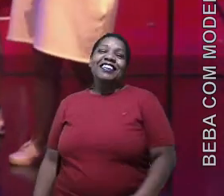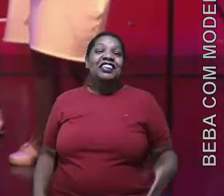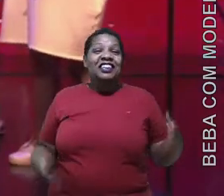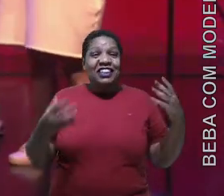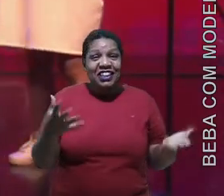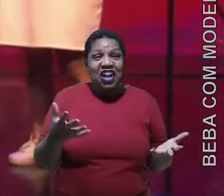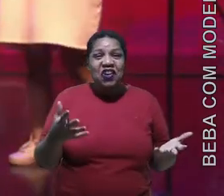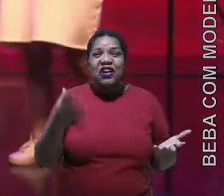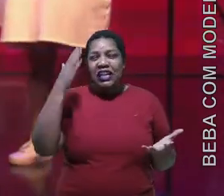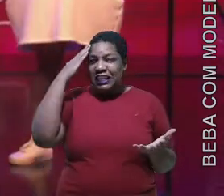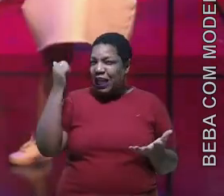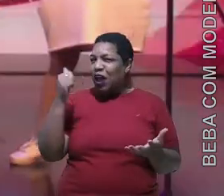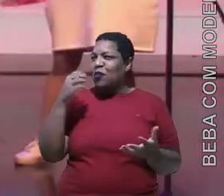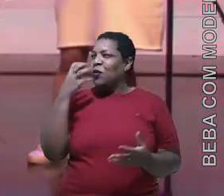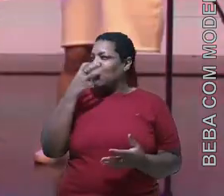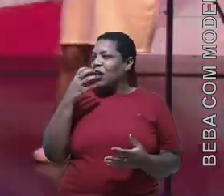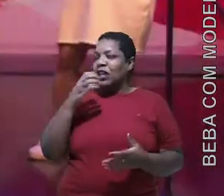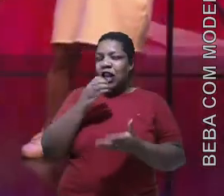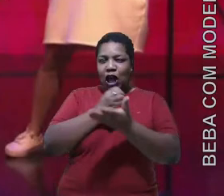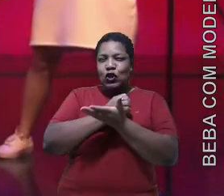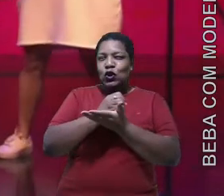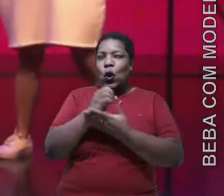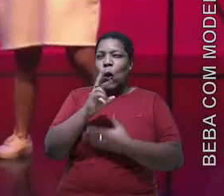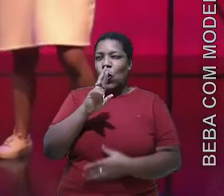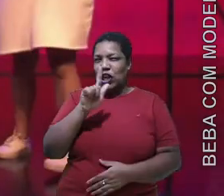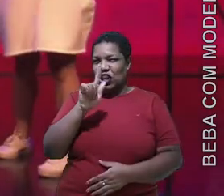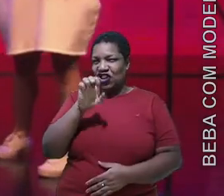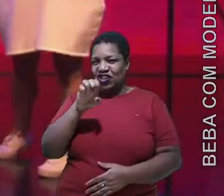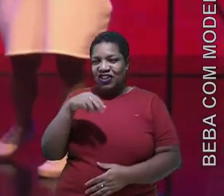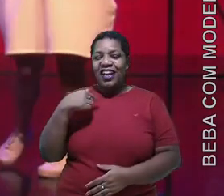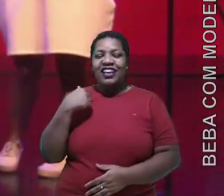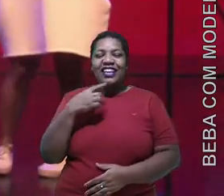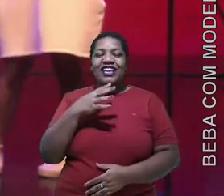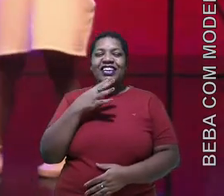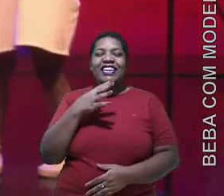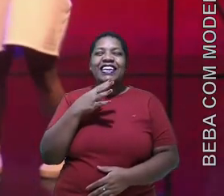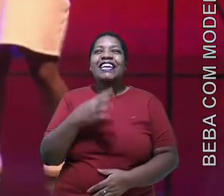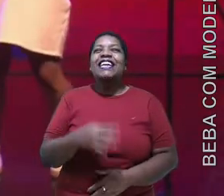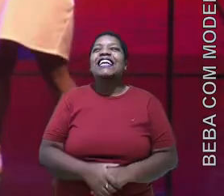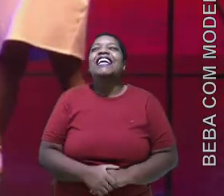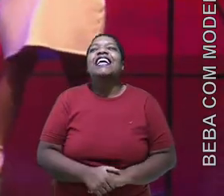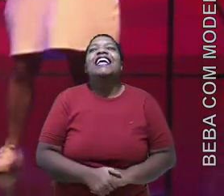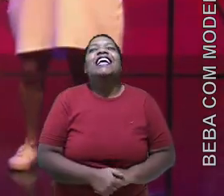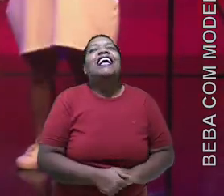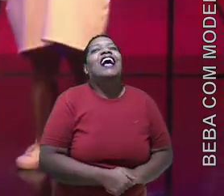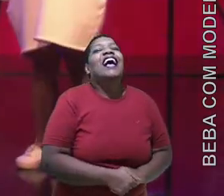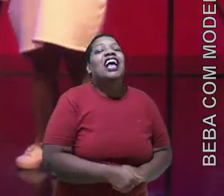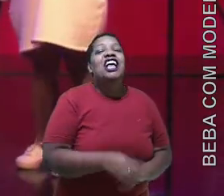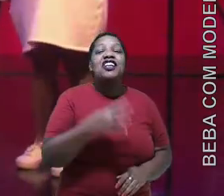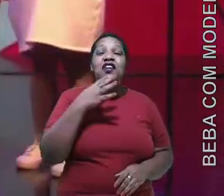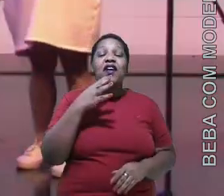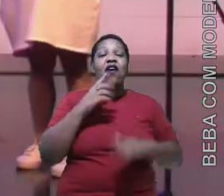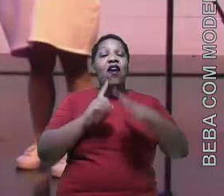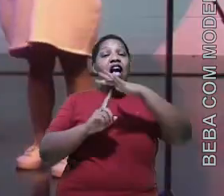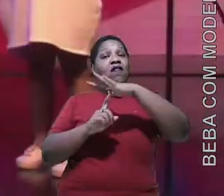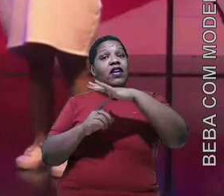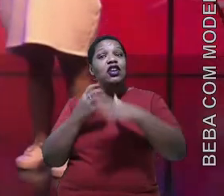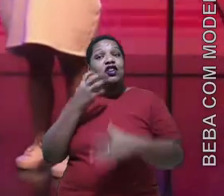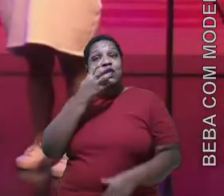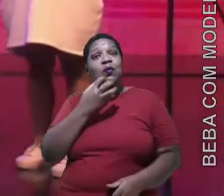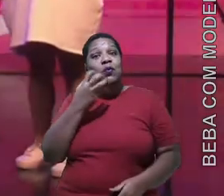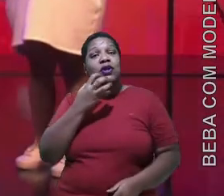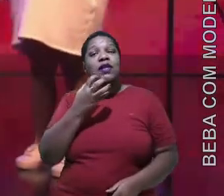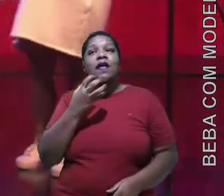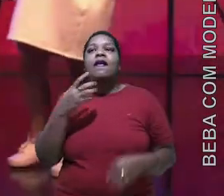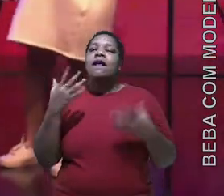cega como das origens a gente conheceu o dia Marta numa feira de música e